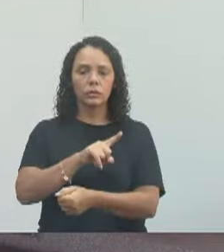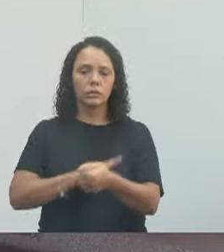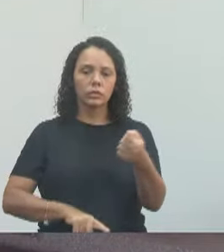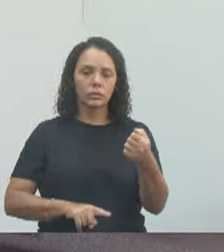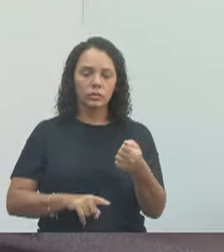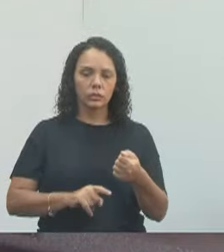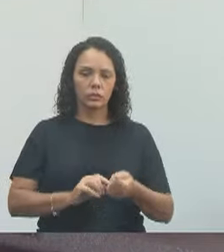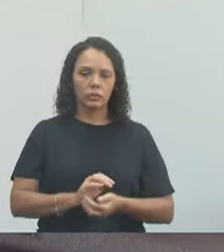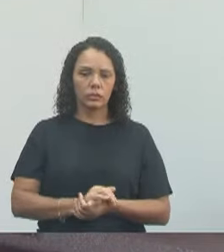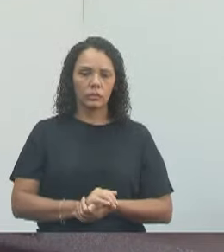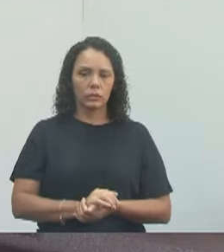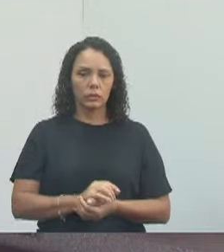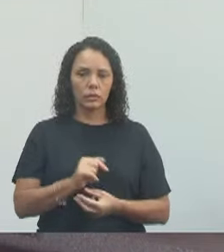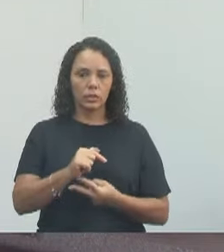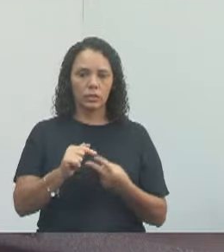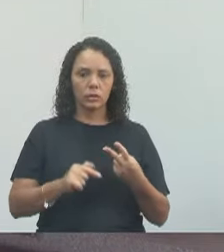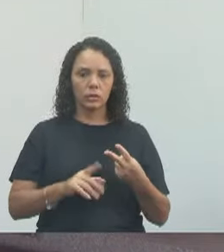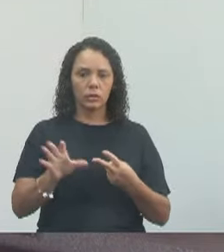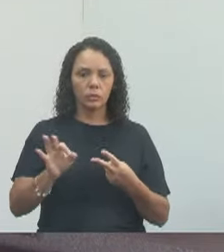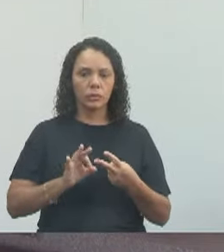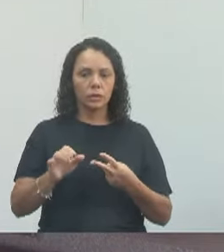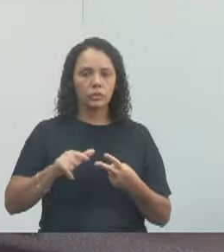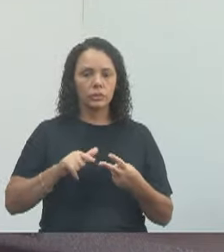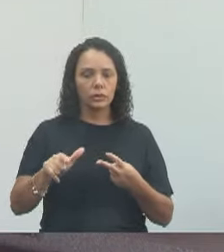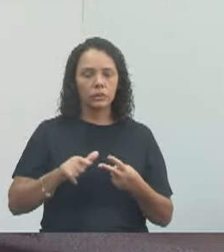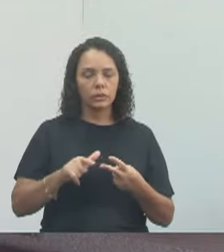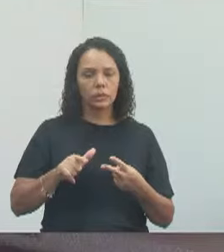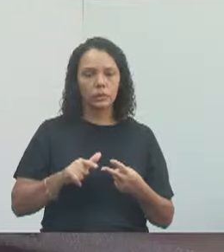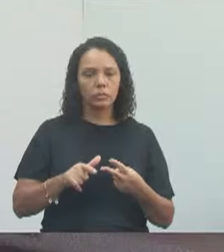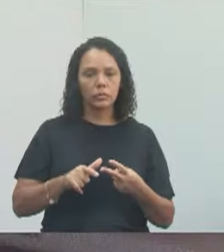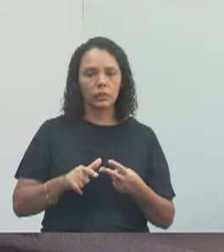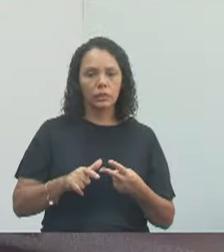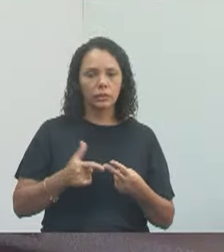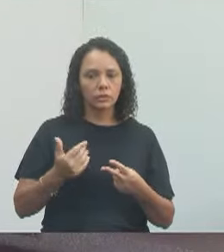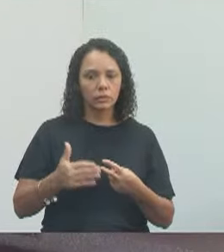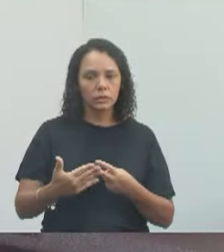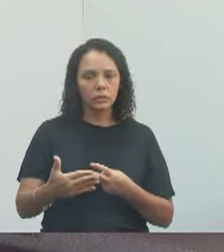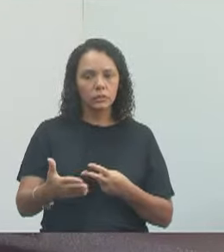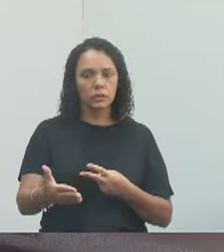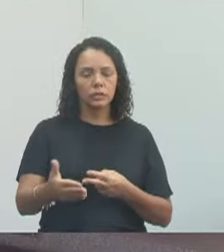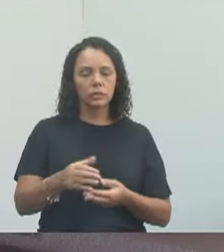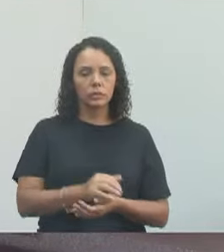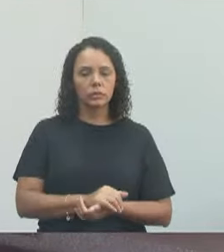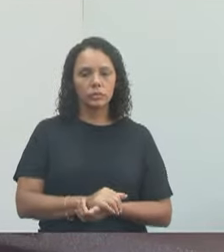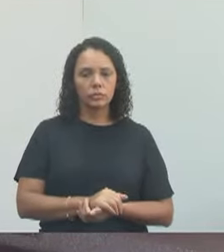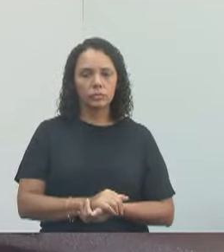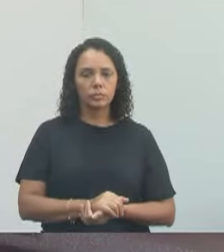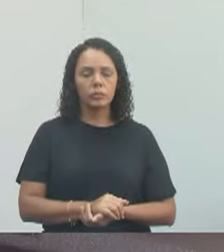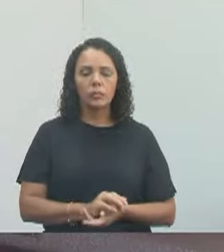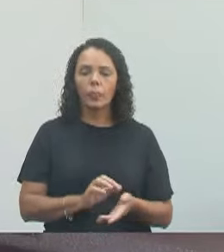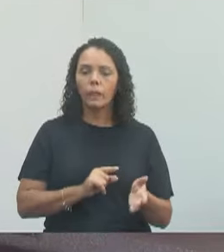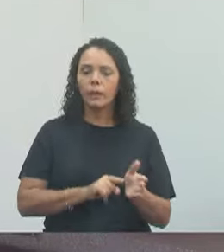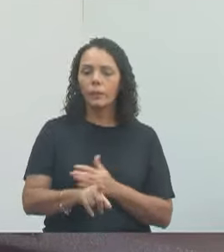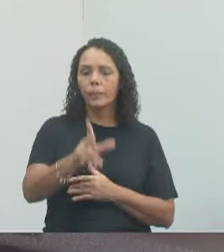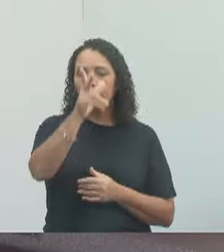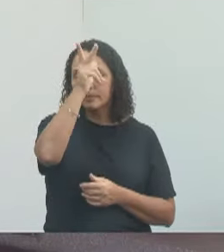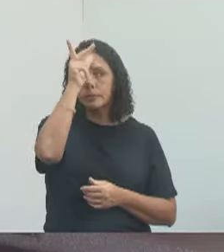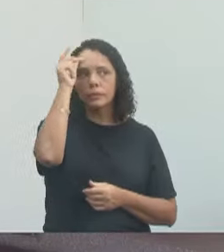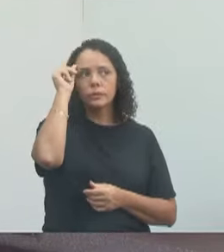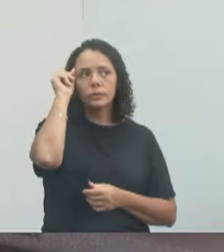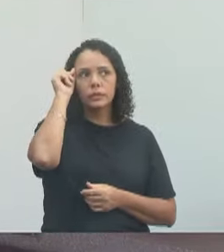dois planos de trabalho ainda estão em vigência cinco administração direta